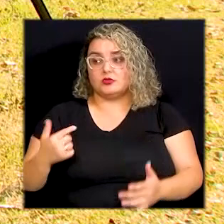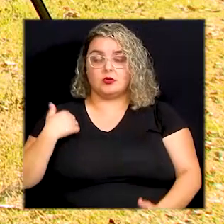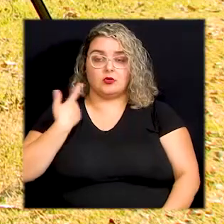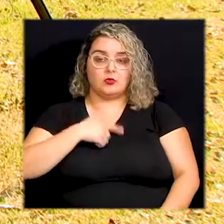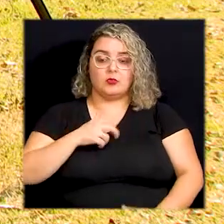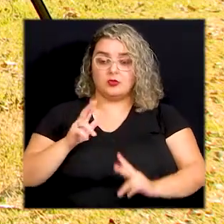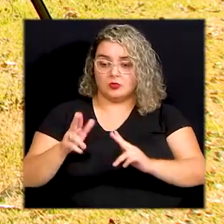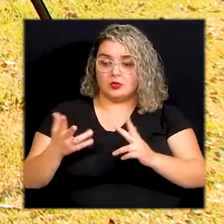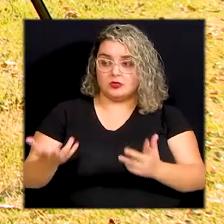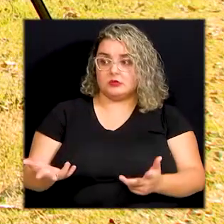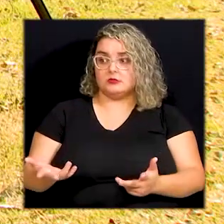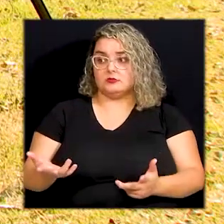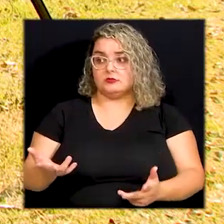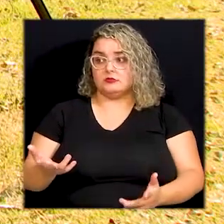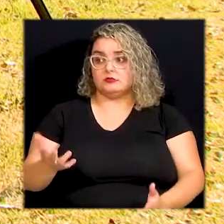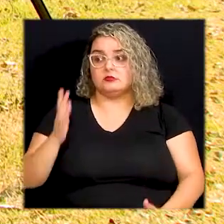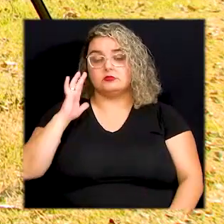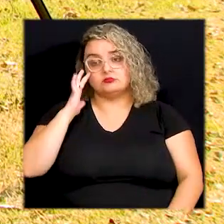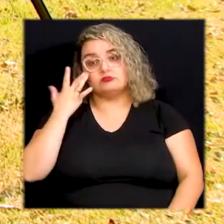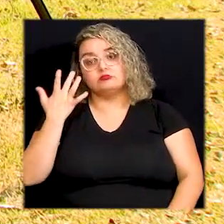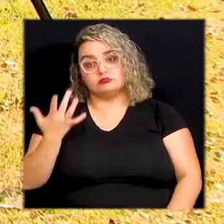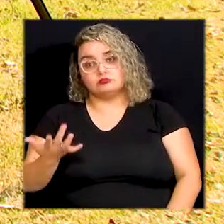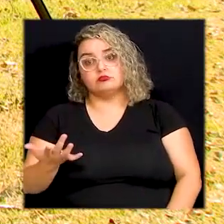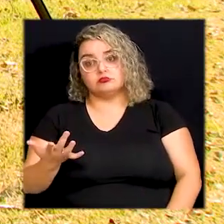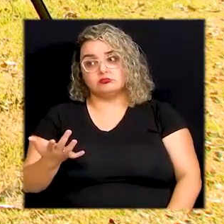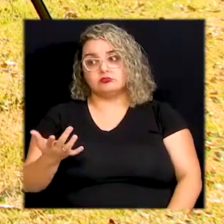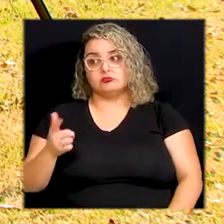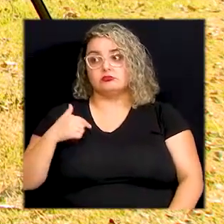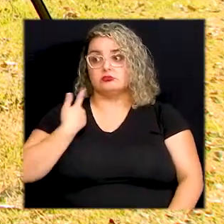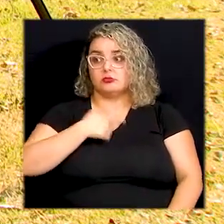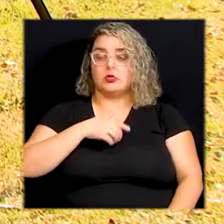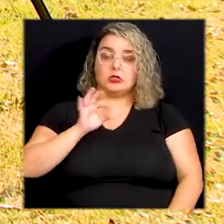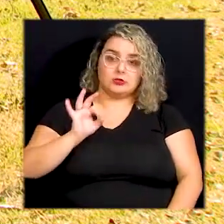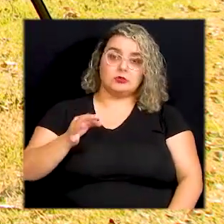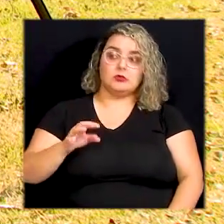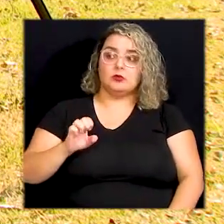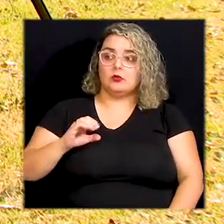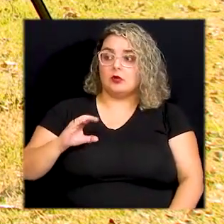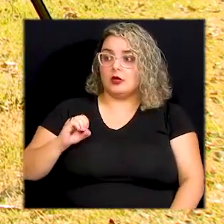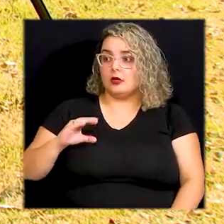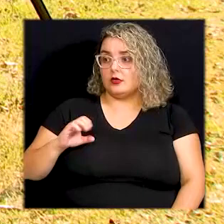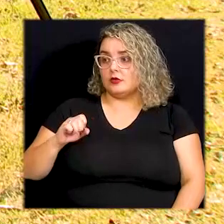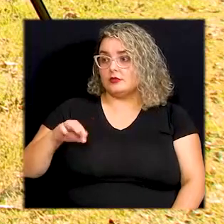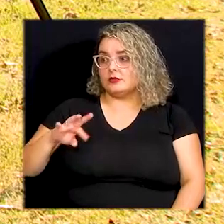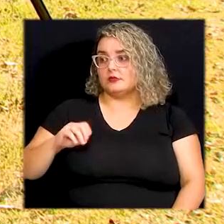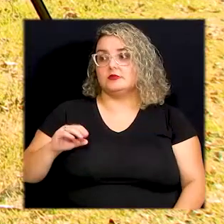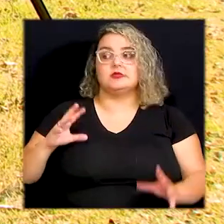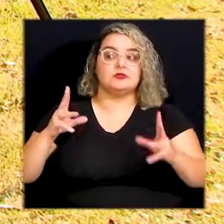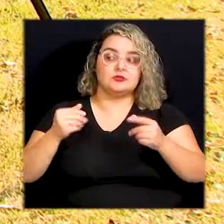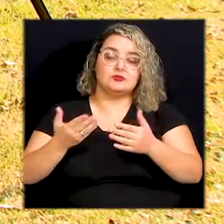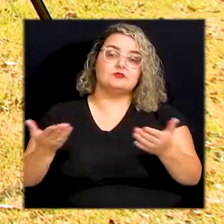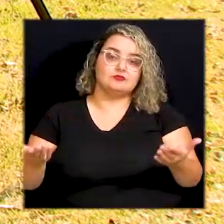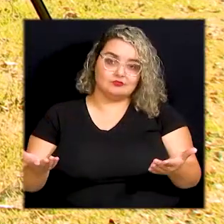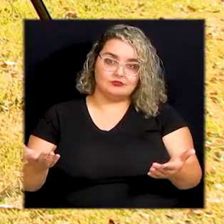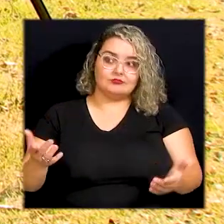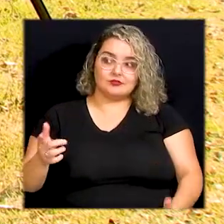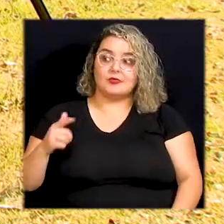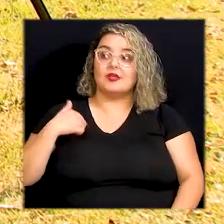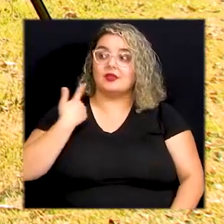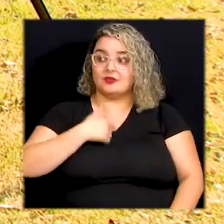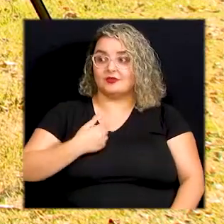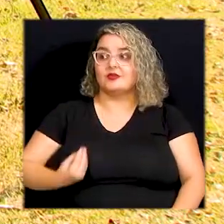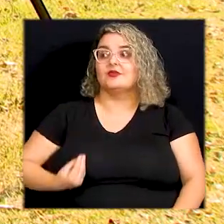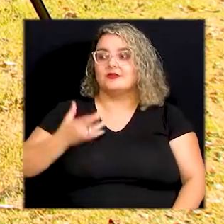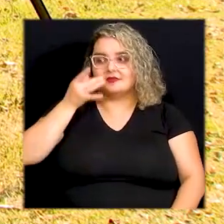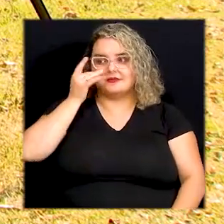como a nossa. E eu acho que nós vamos dar certo com esse ecocentro, que vai ser de todo mundo. E vai ser nós que a gente vai